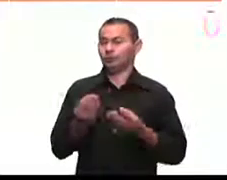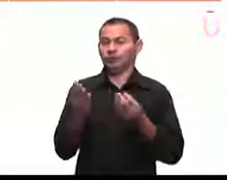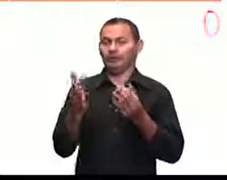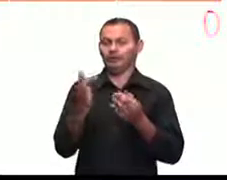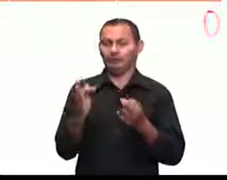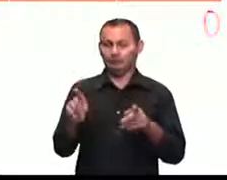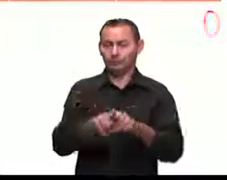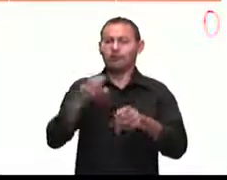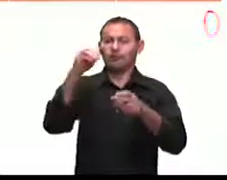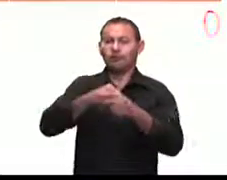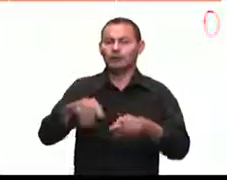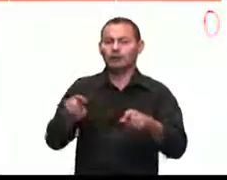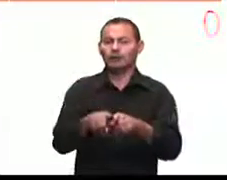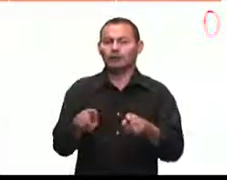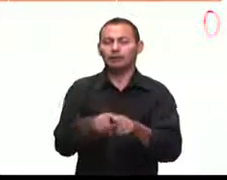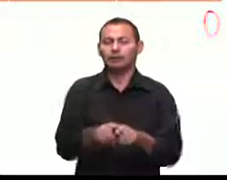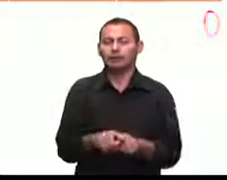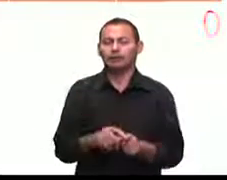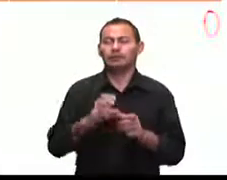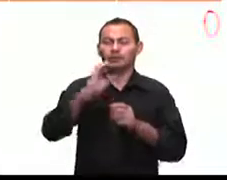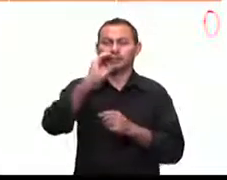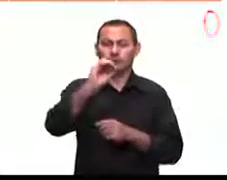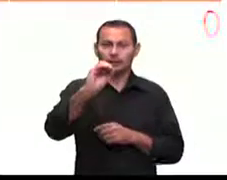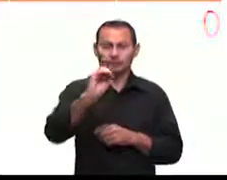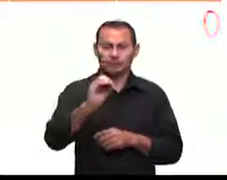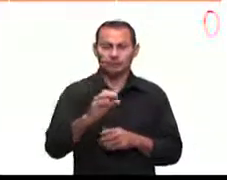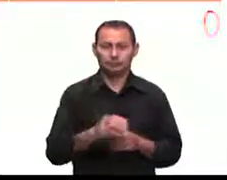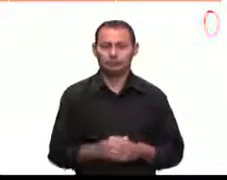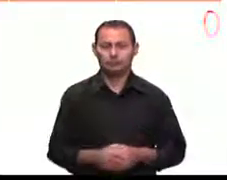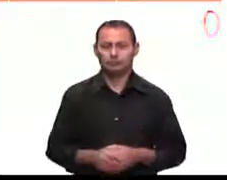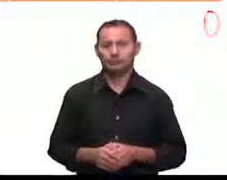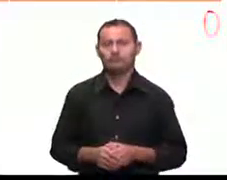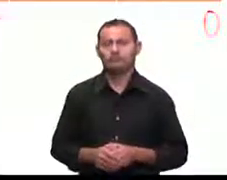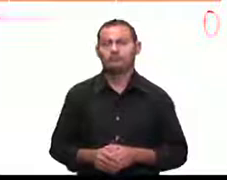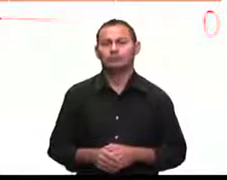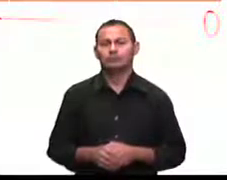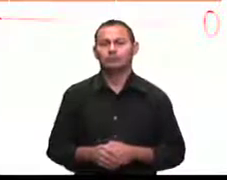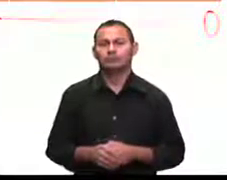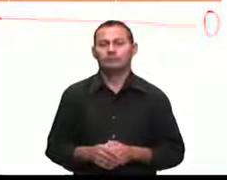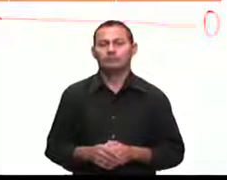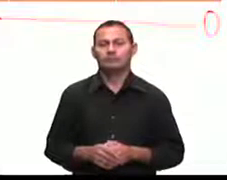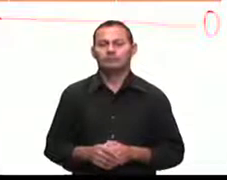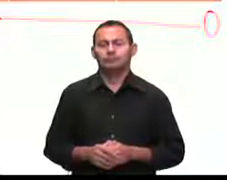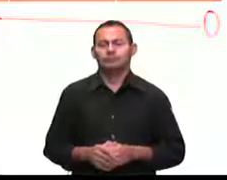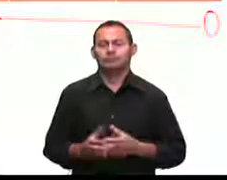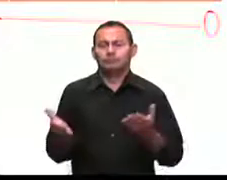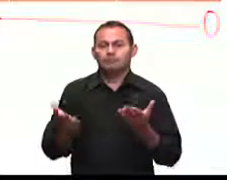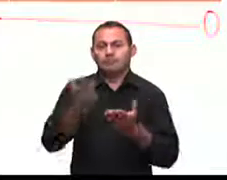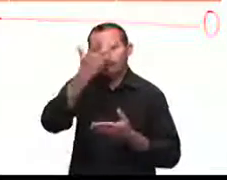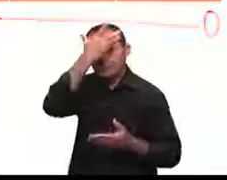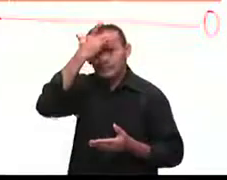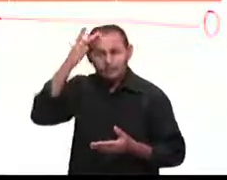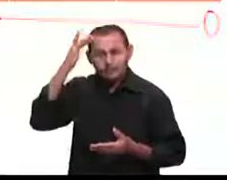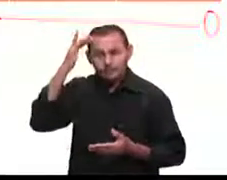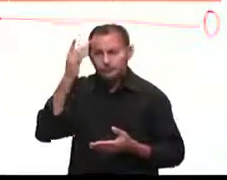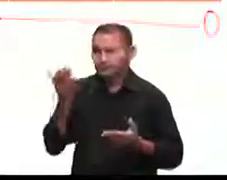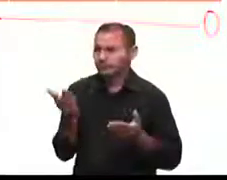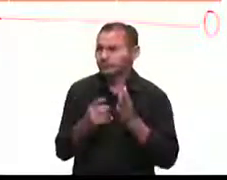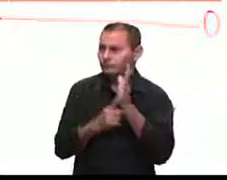eu posso colocar como 0, tá? E aqui, pessoal, né?